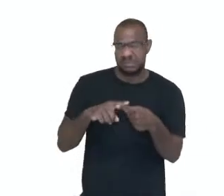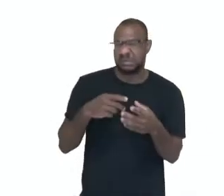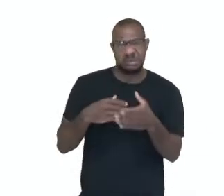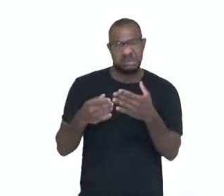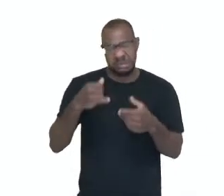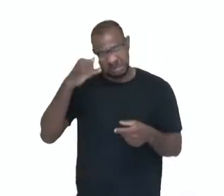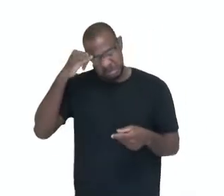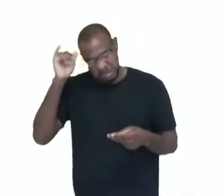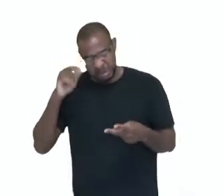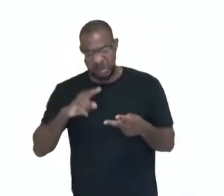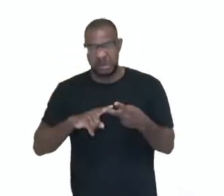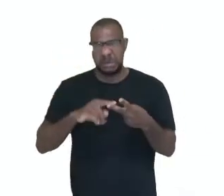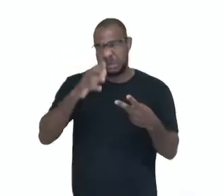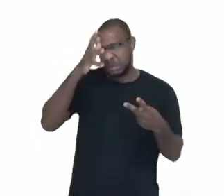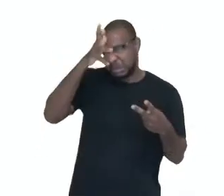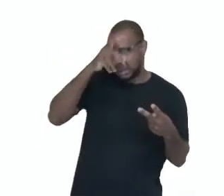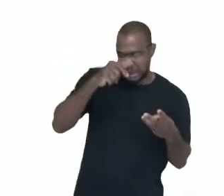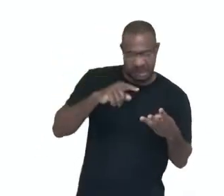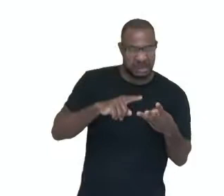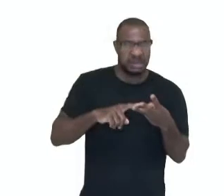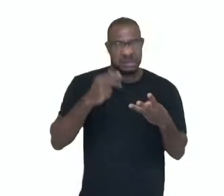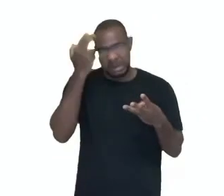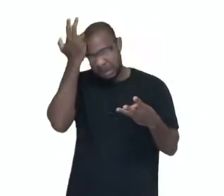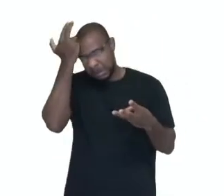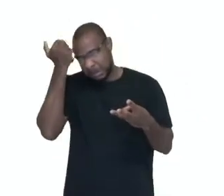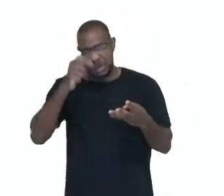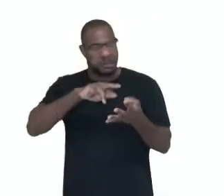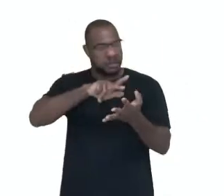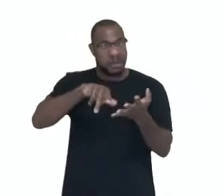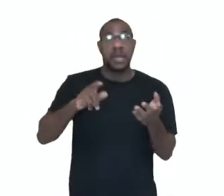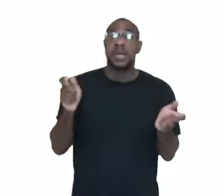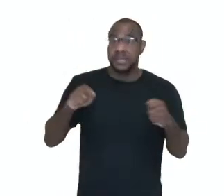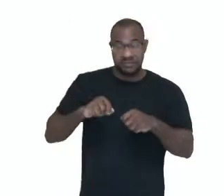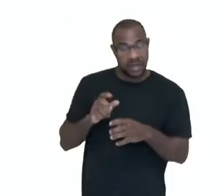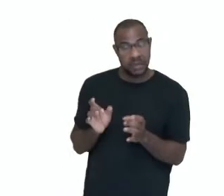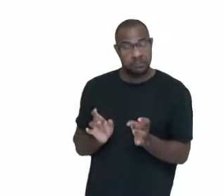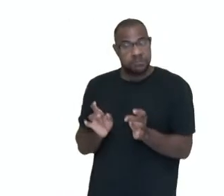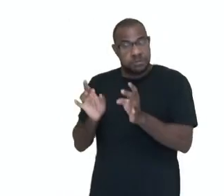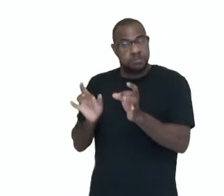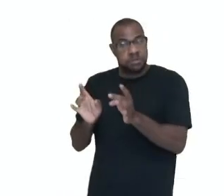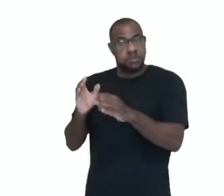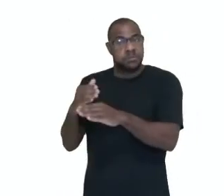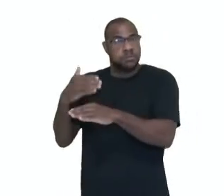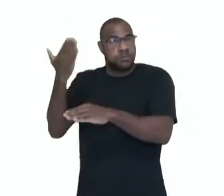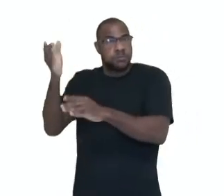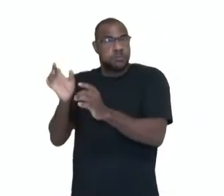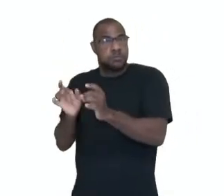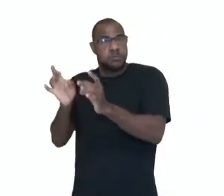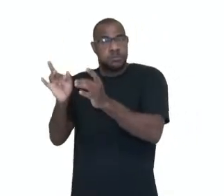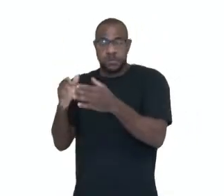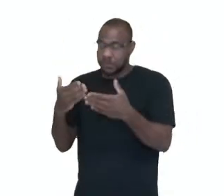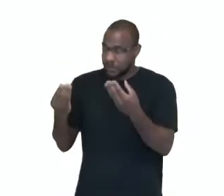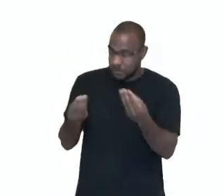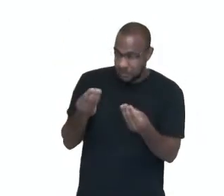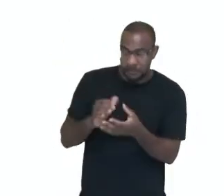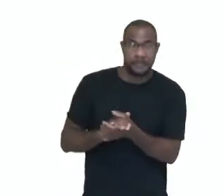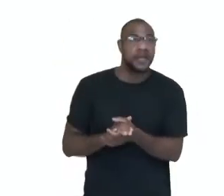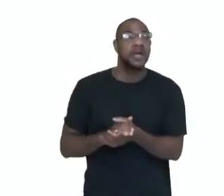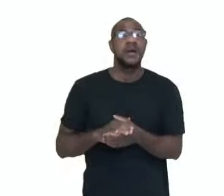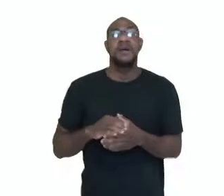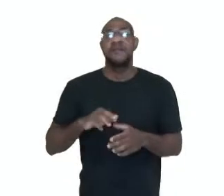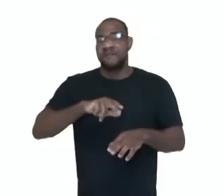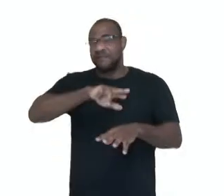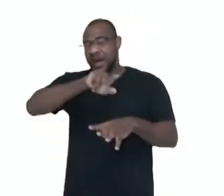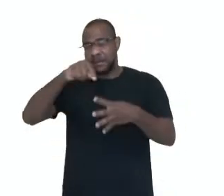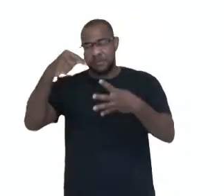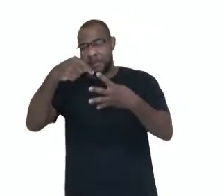caprinos, ovinos, bovinos, e que literalmente vão abastecer o mercado externo. Dentro dessa situação, vários são os